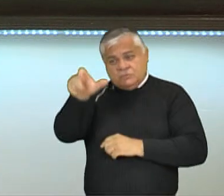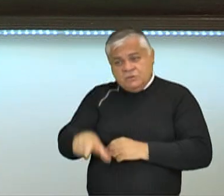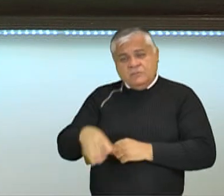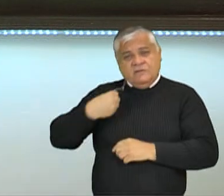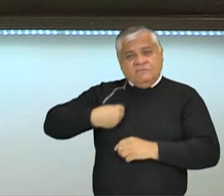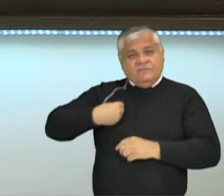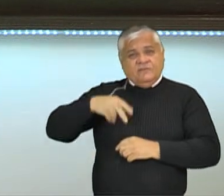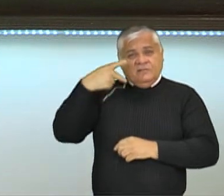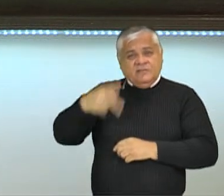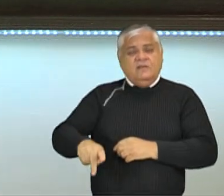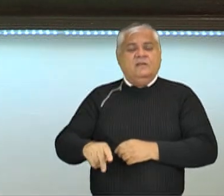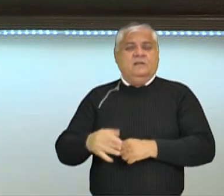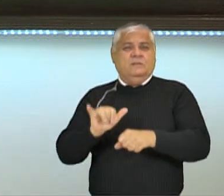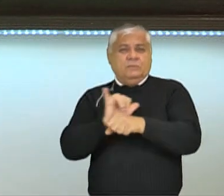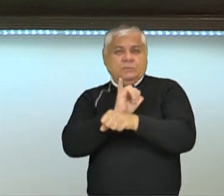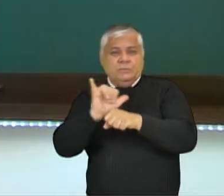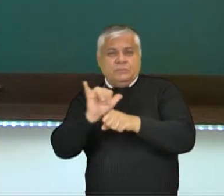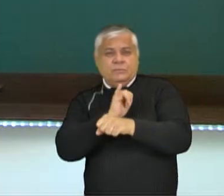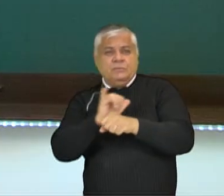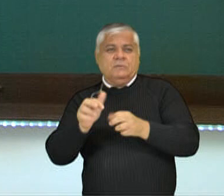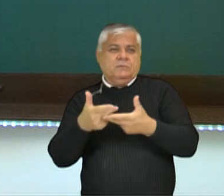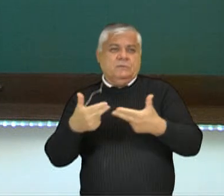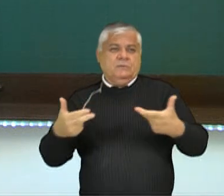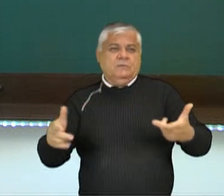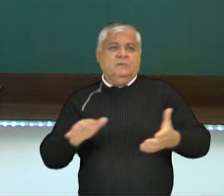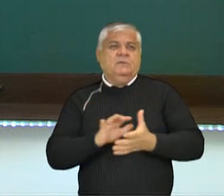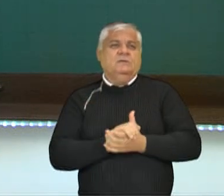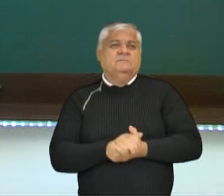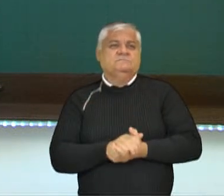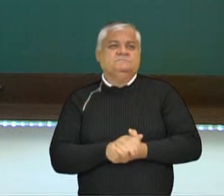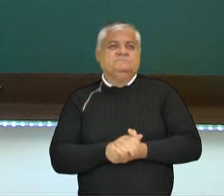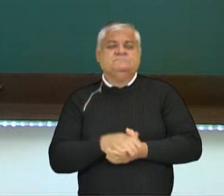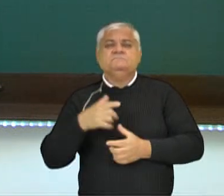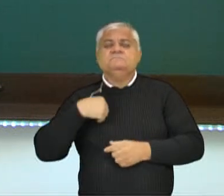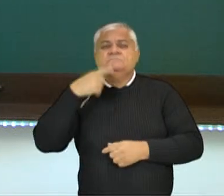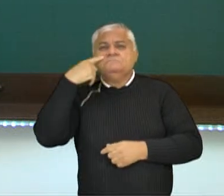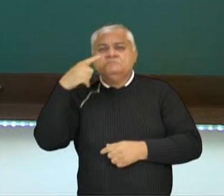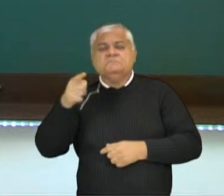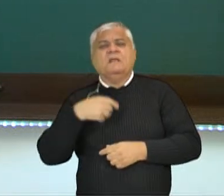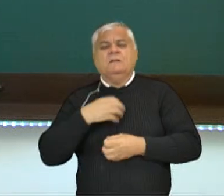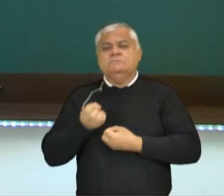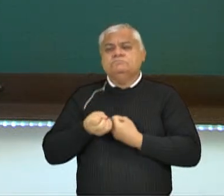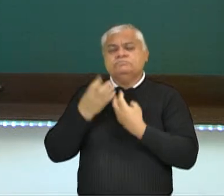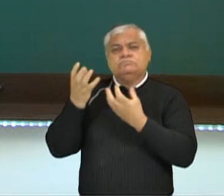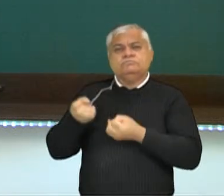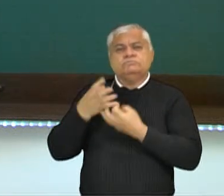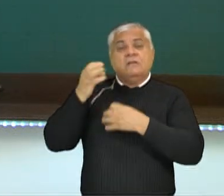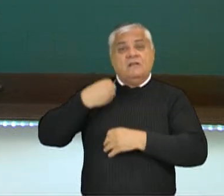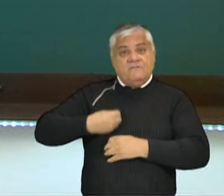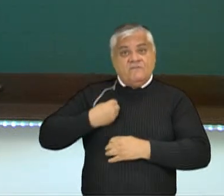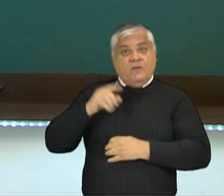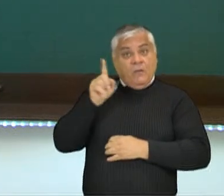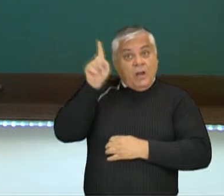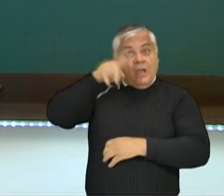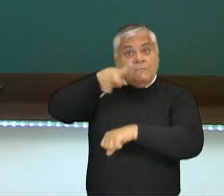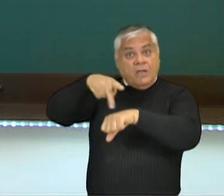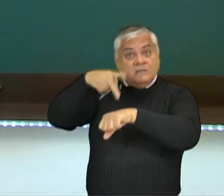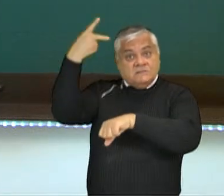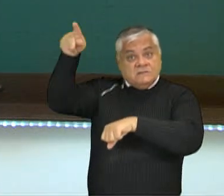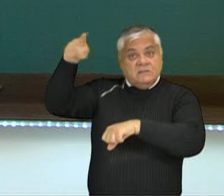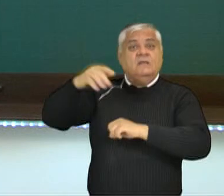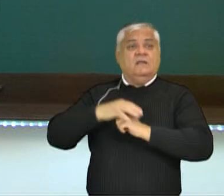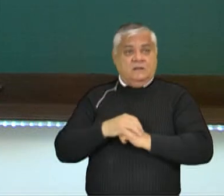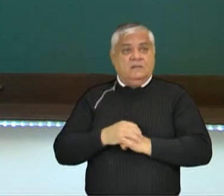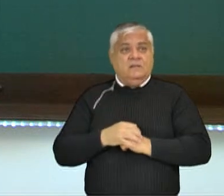YouTube, nas plataformas de streaming, aí nas mídias, vocês vão encontrar alguns depoimentos dele, porque ele viveu isso, né, na pele,